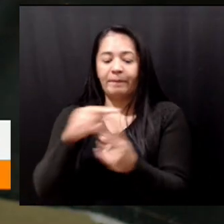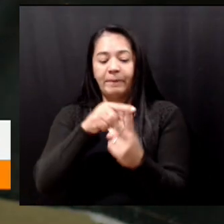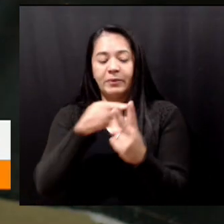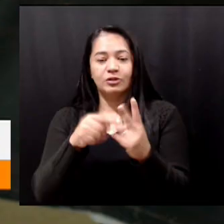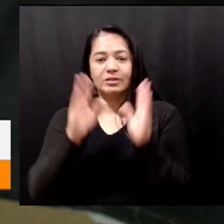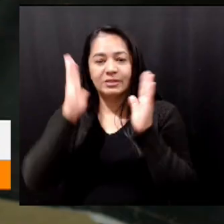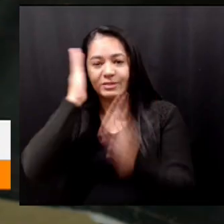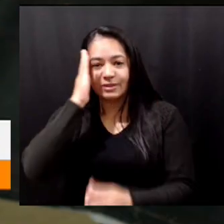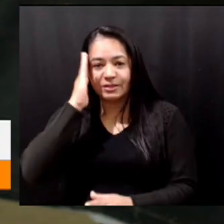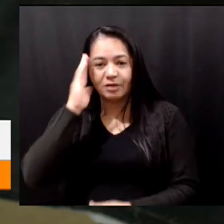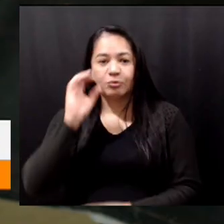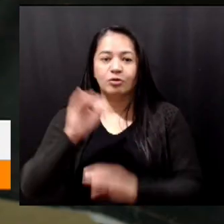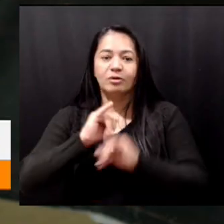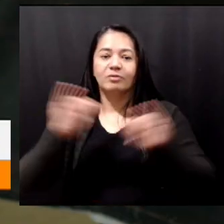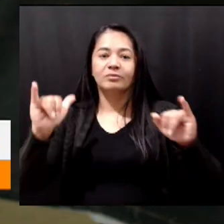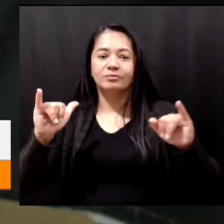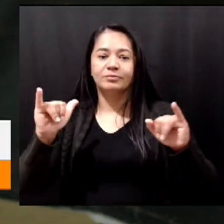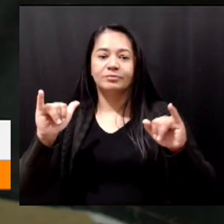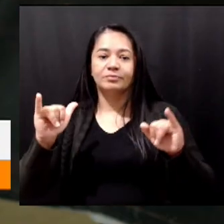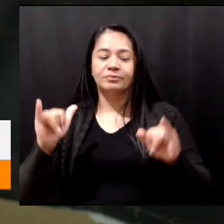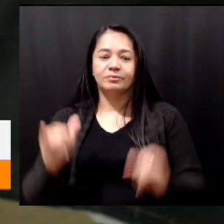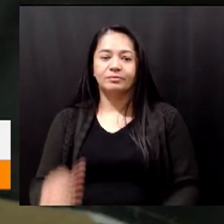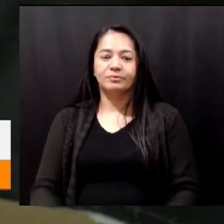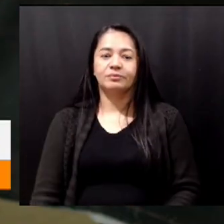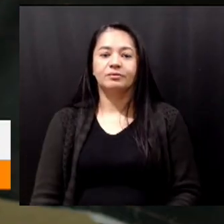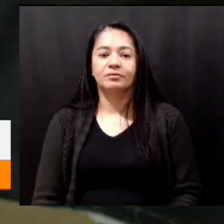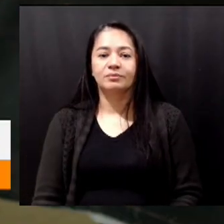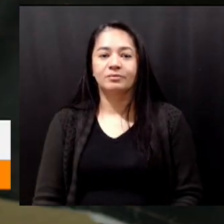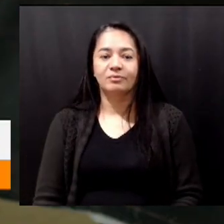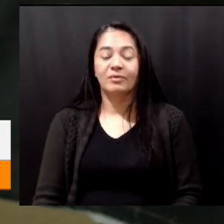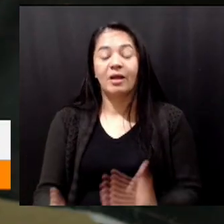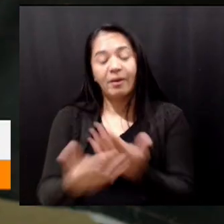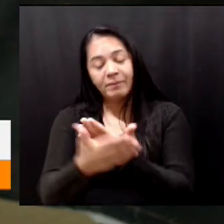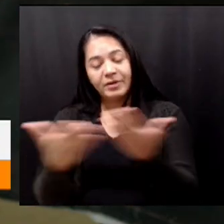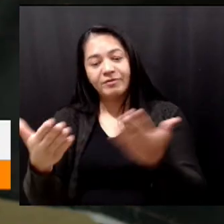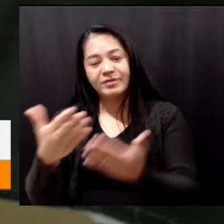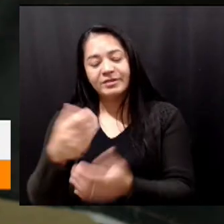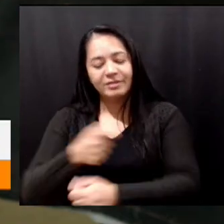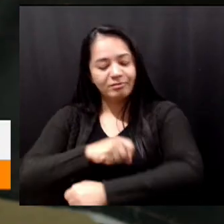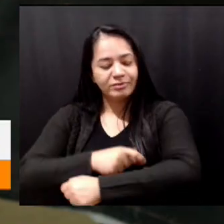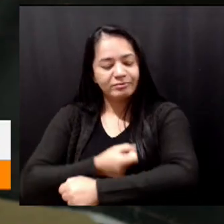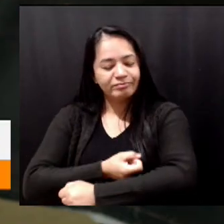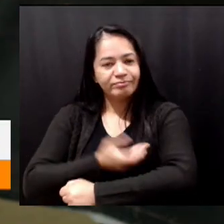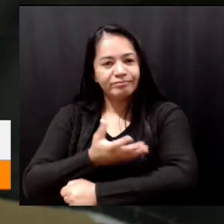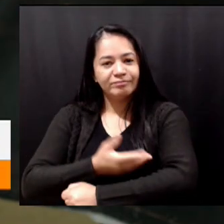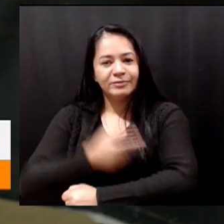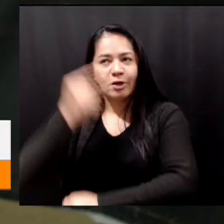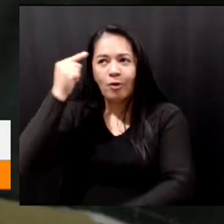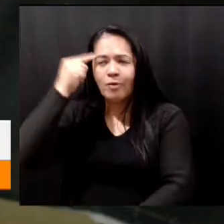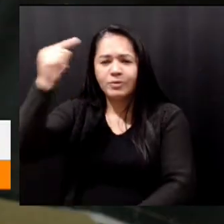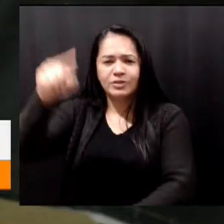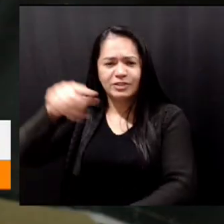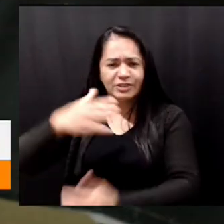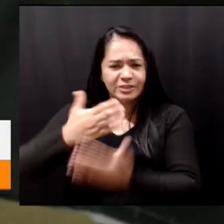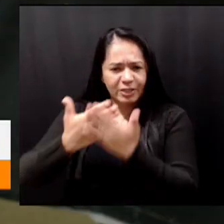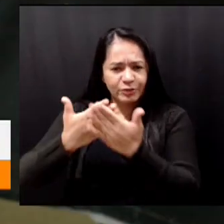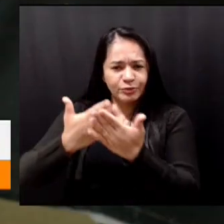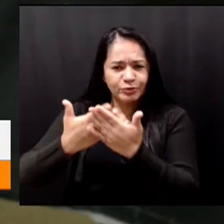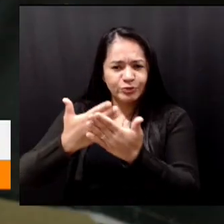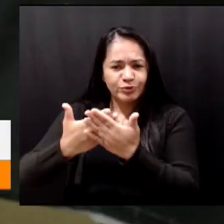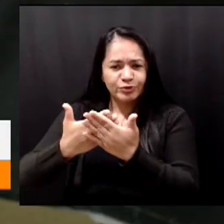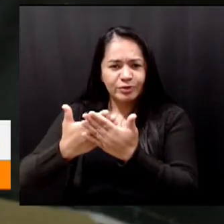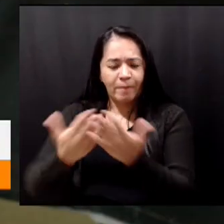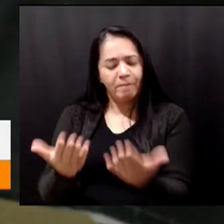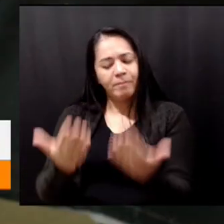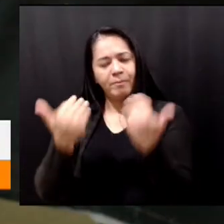dizendo e deixam para você essa sementinha, né? Tem uma ideia, está estudando, bora, vamos